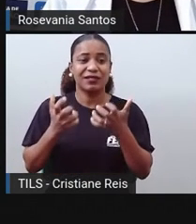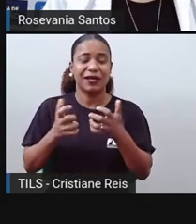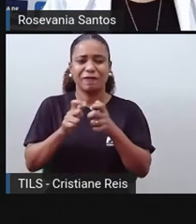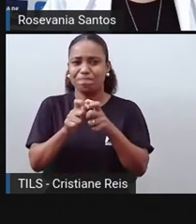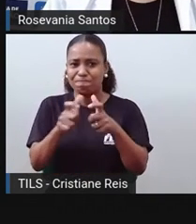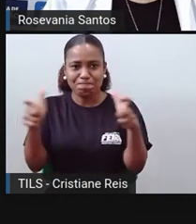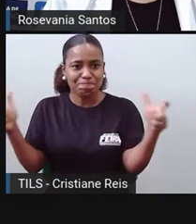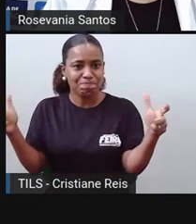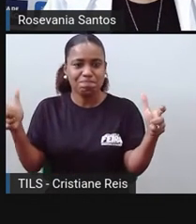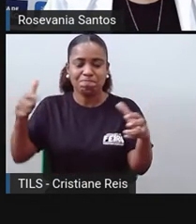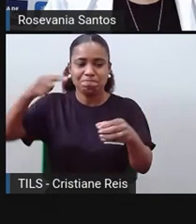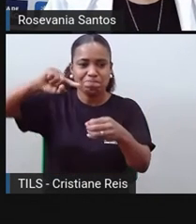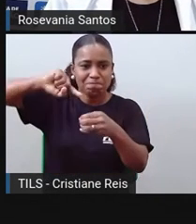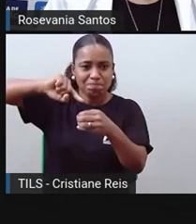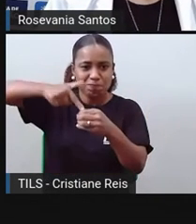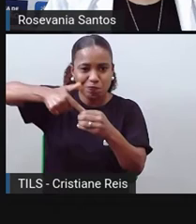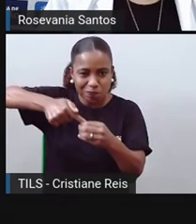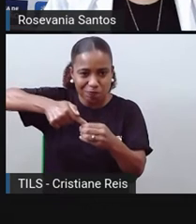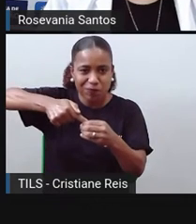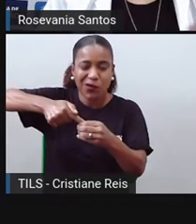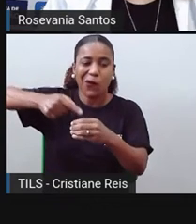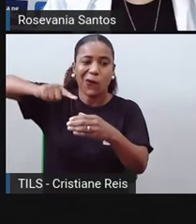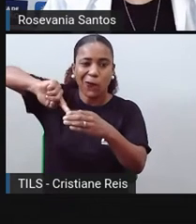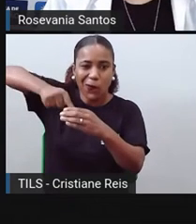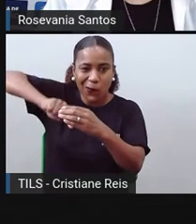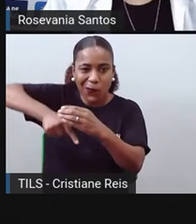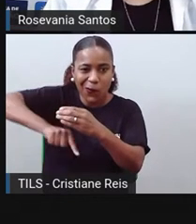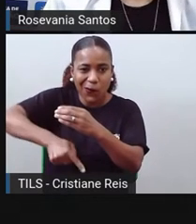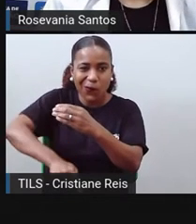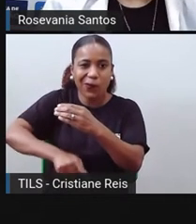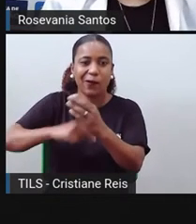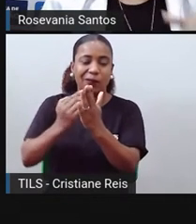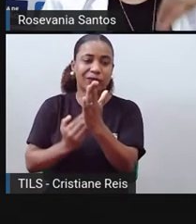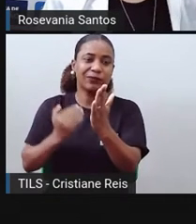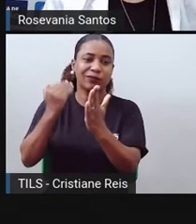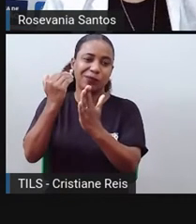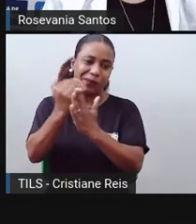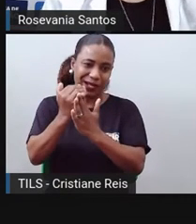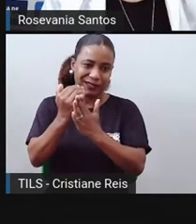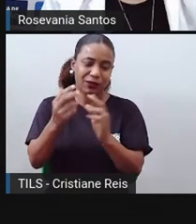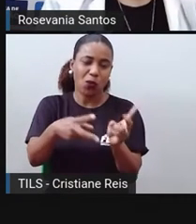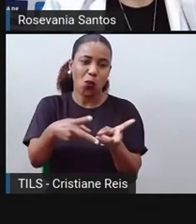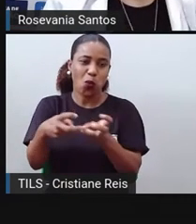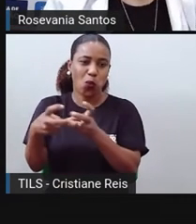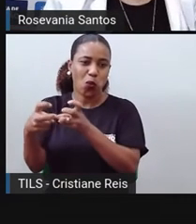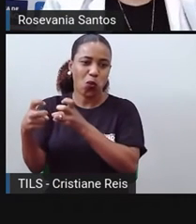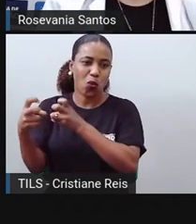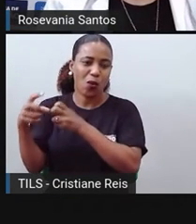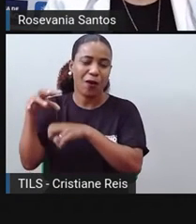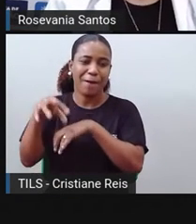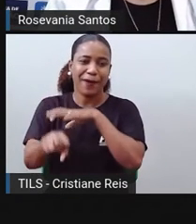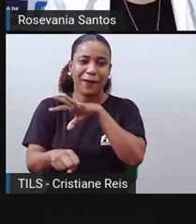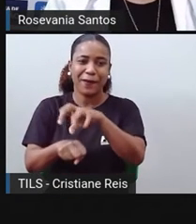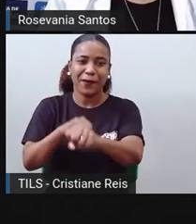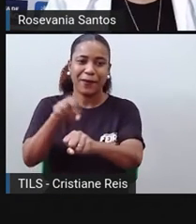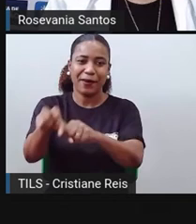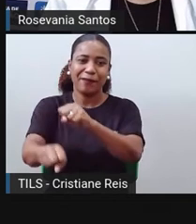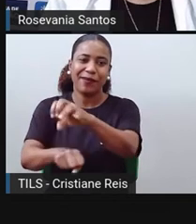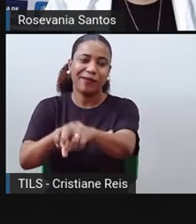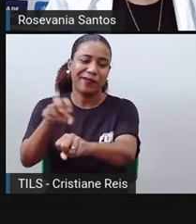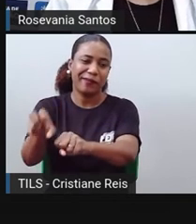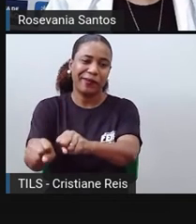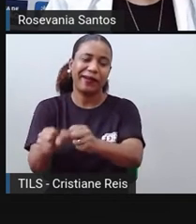né? Eles acham pouco, porque eles poderiam, né, adentrar mais e poder extrair mais petróleo disso, porque